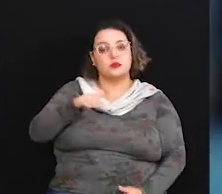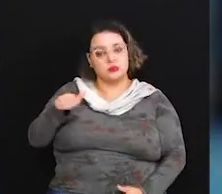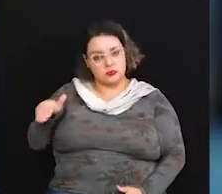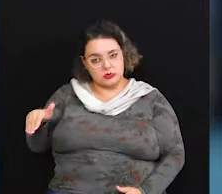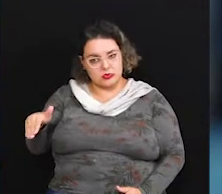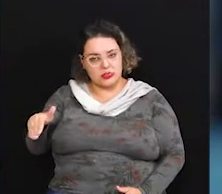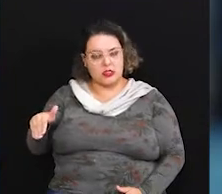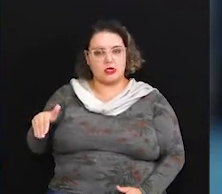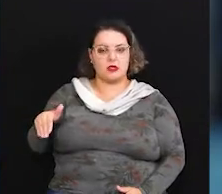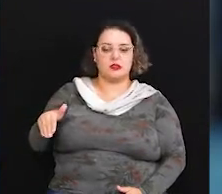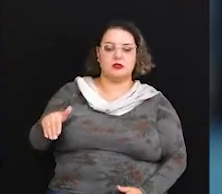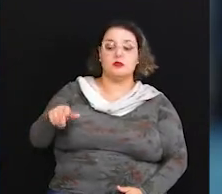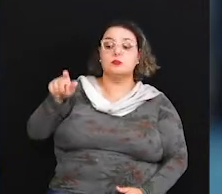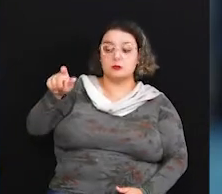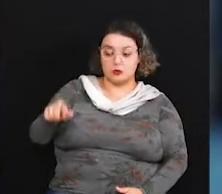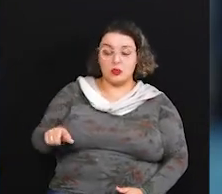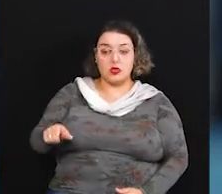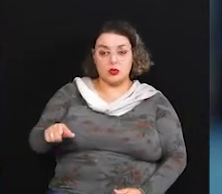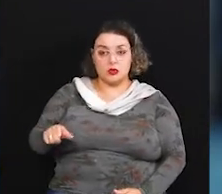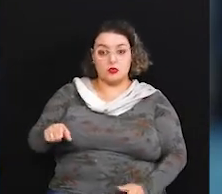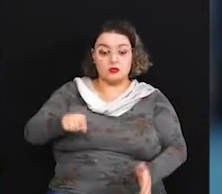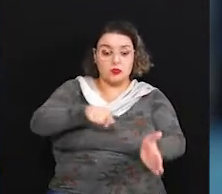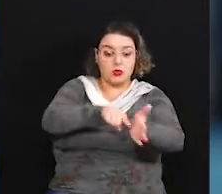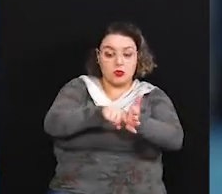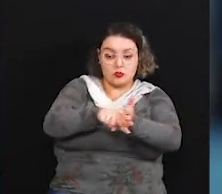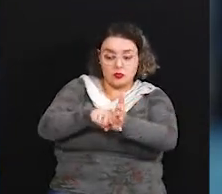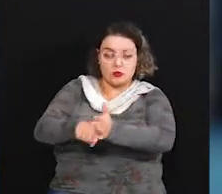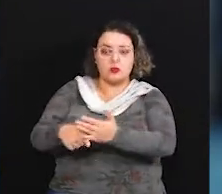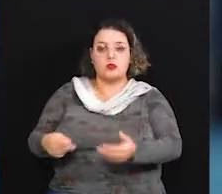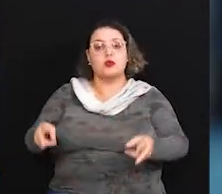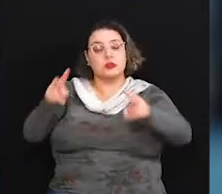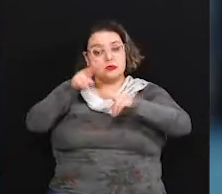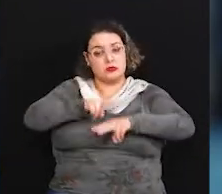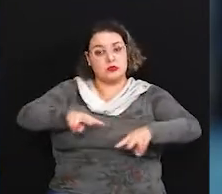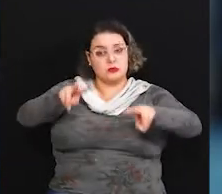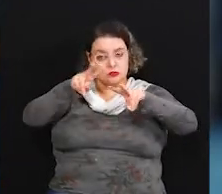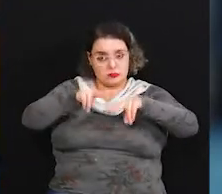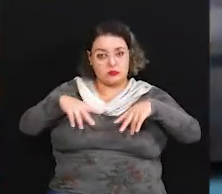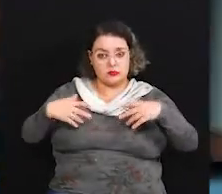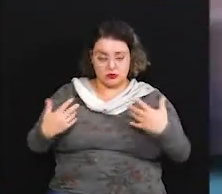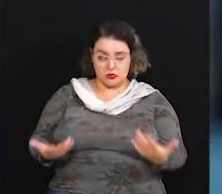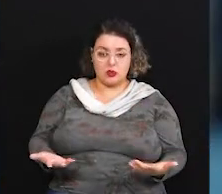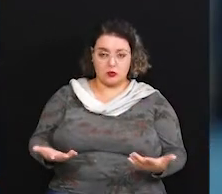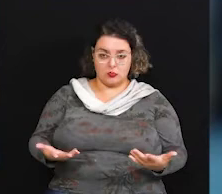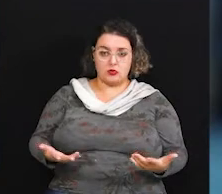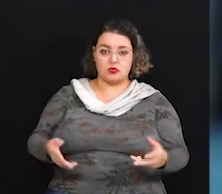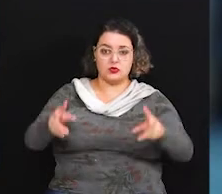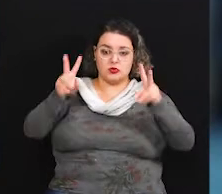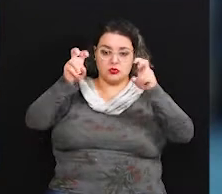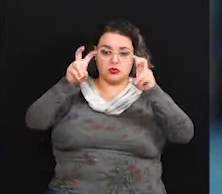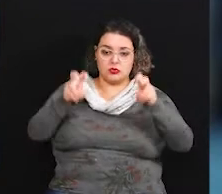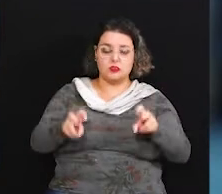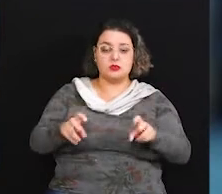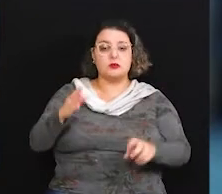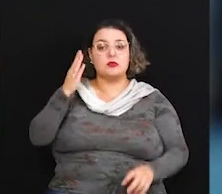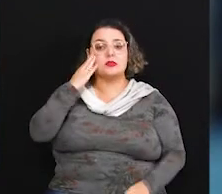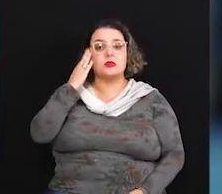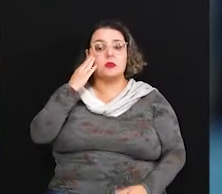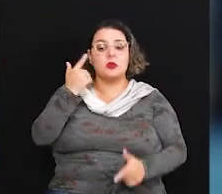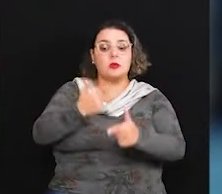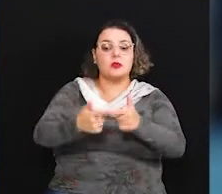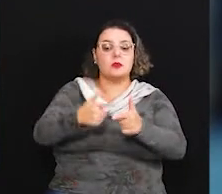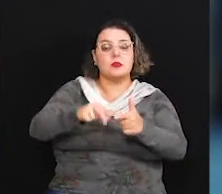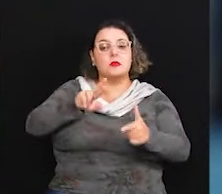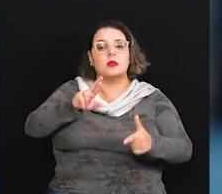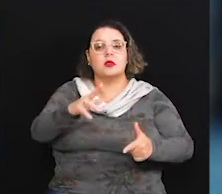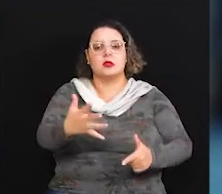criança, com que ela seja uma criança pesquisadora, a gente visa muito essa questão da criança saber